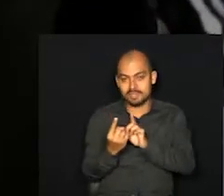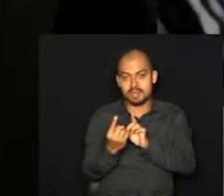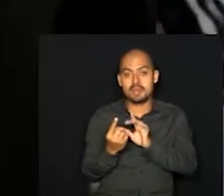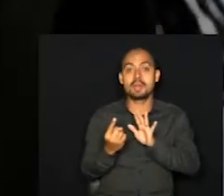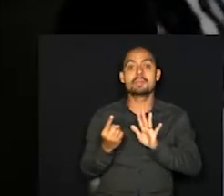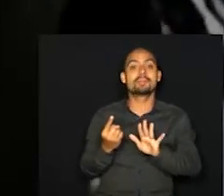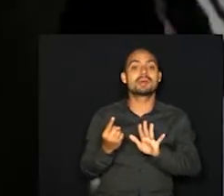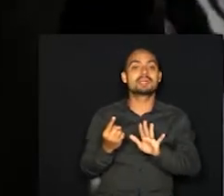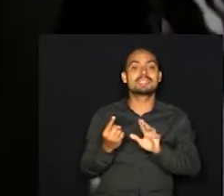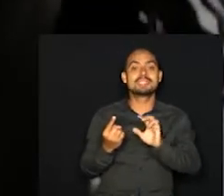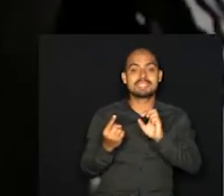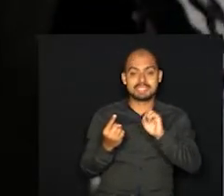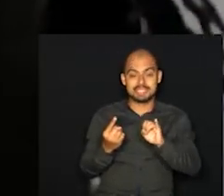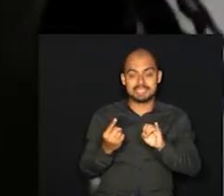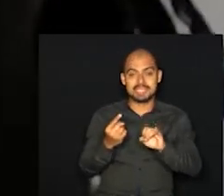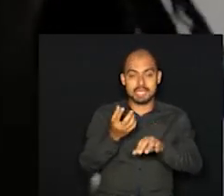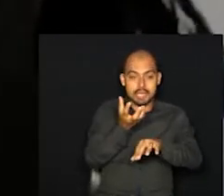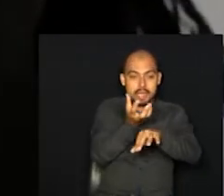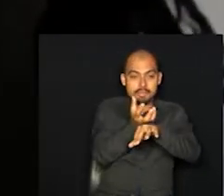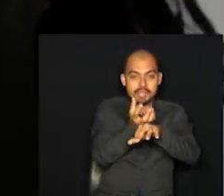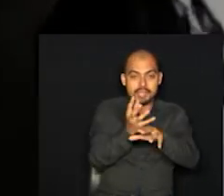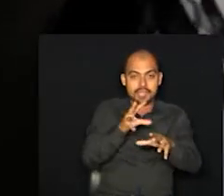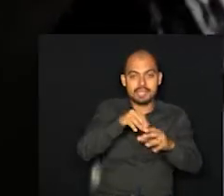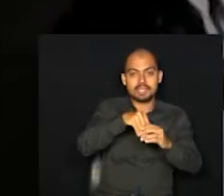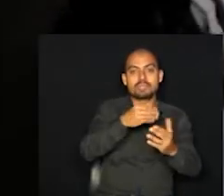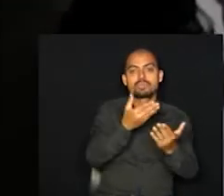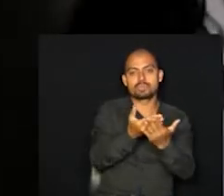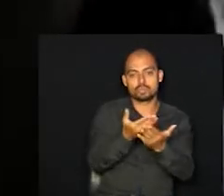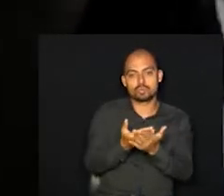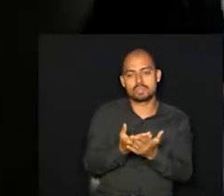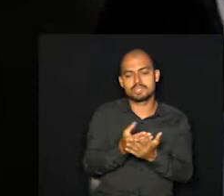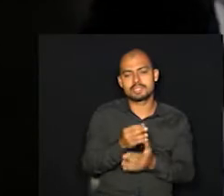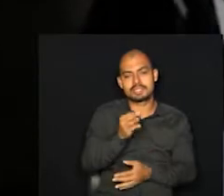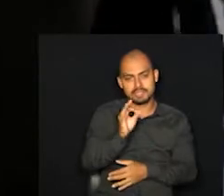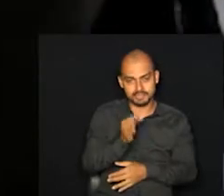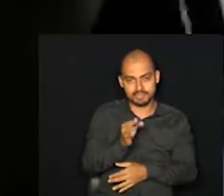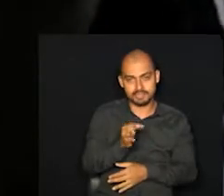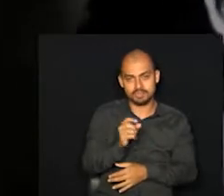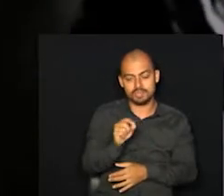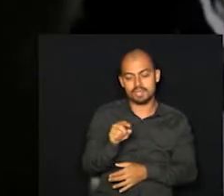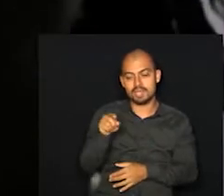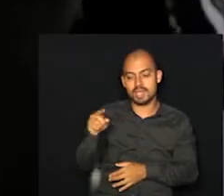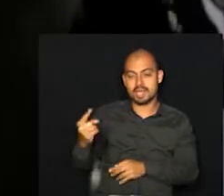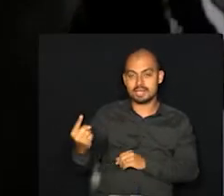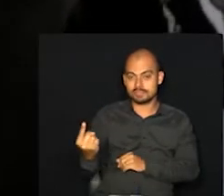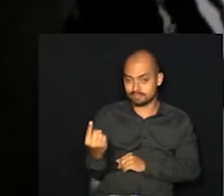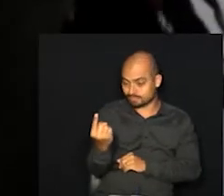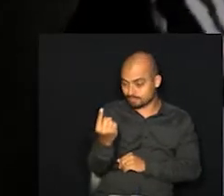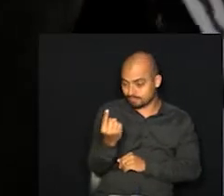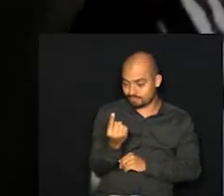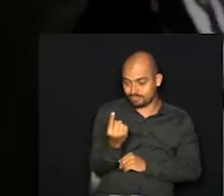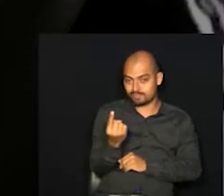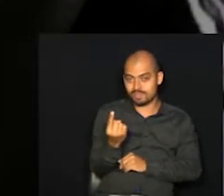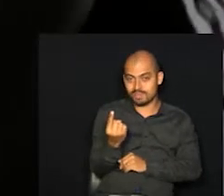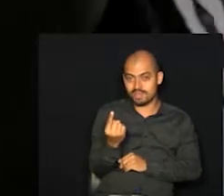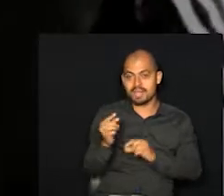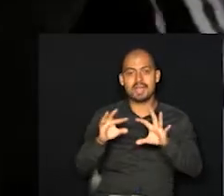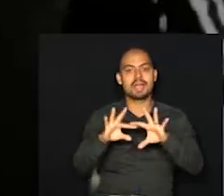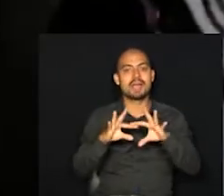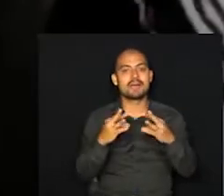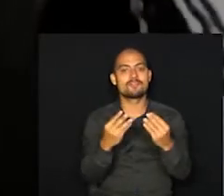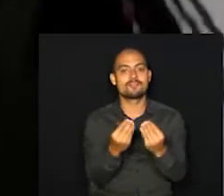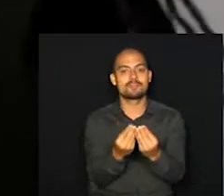esse conteúdo na escola? Eu tenho certeza que pelo fato dela se aproximar de mim, essa família, ela deve ter uma